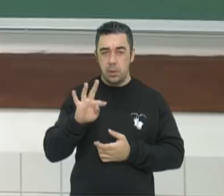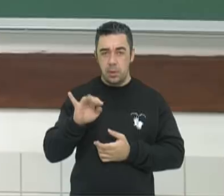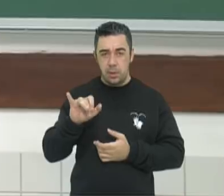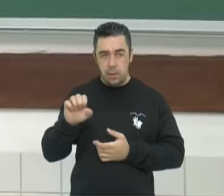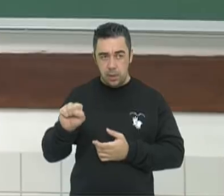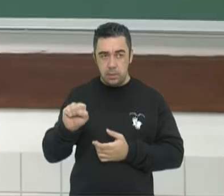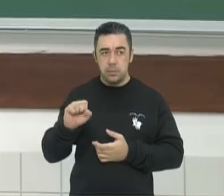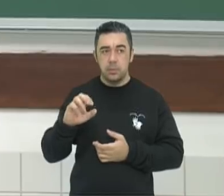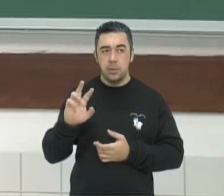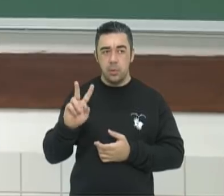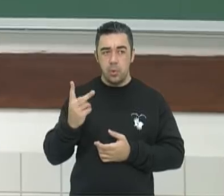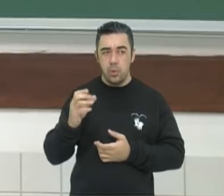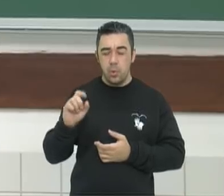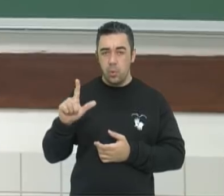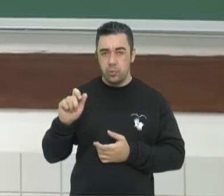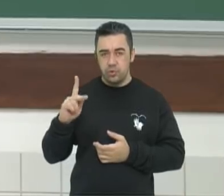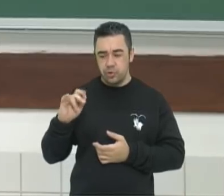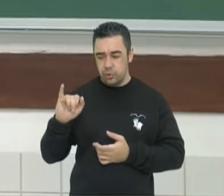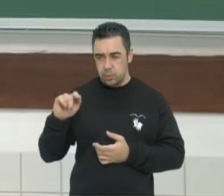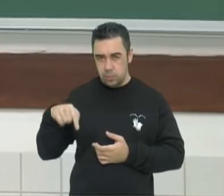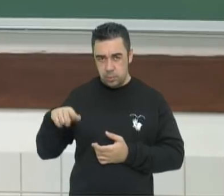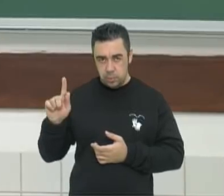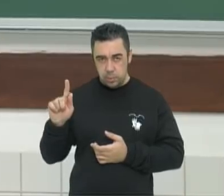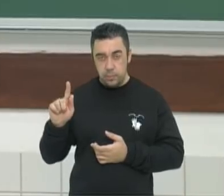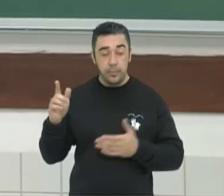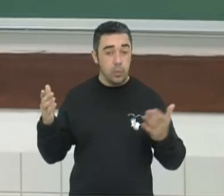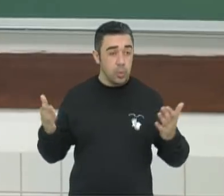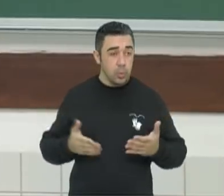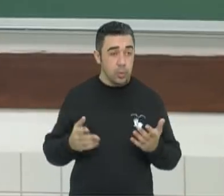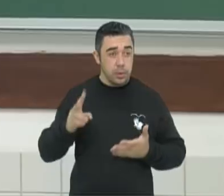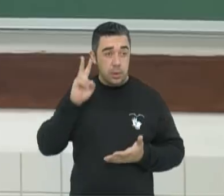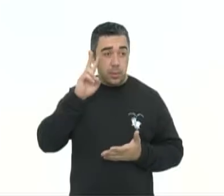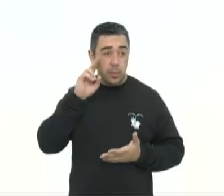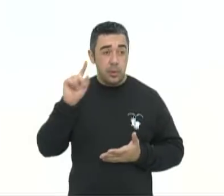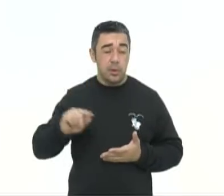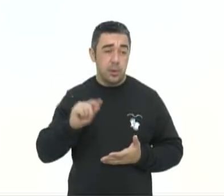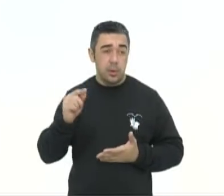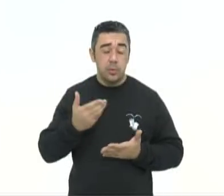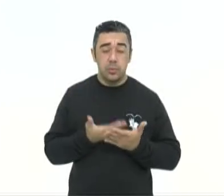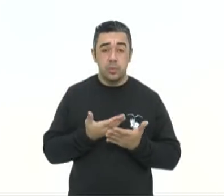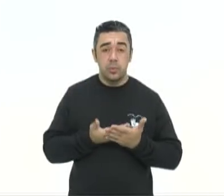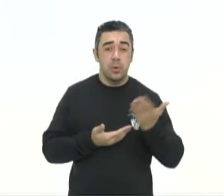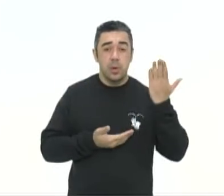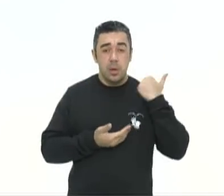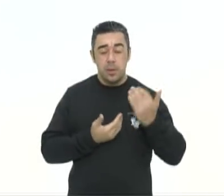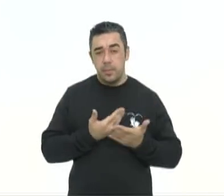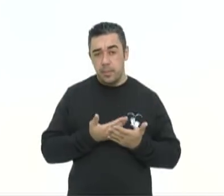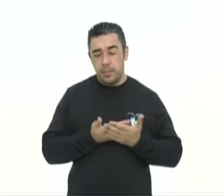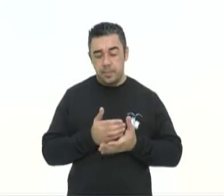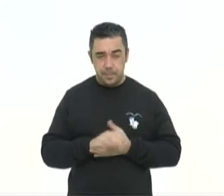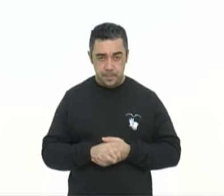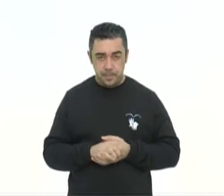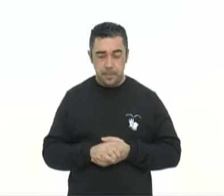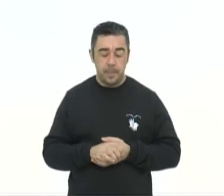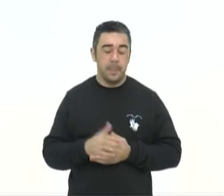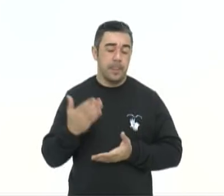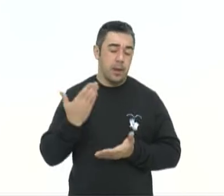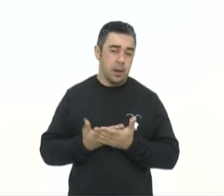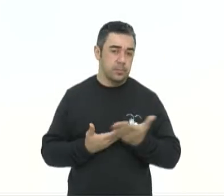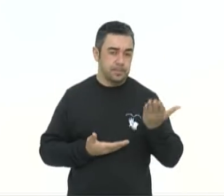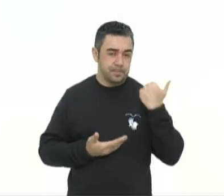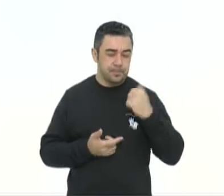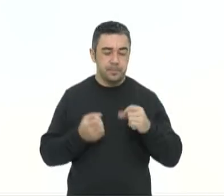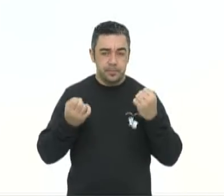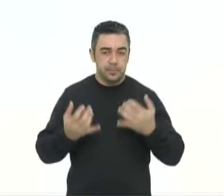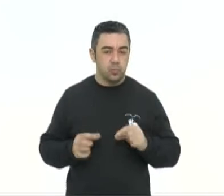sobre esses conteúdos hoje. Vamos em frente. Lembrando que o que a gente estudou na aula passada. Na aula anterior, a